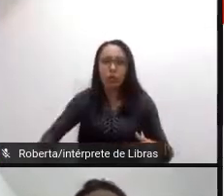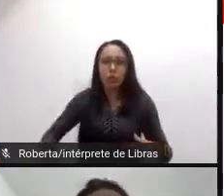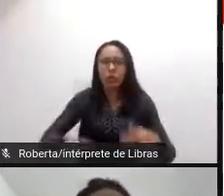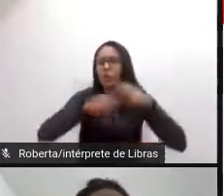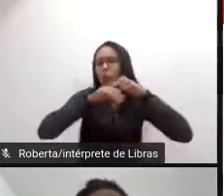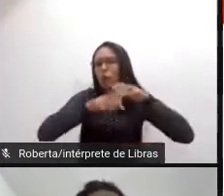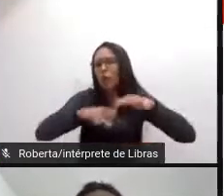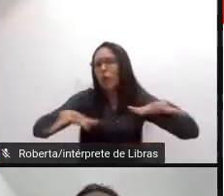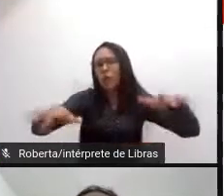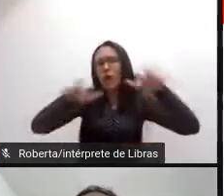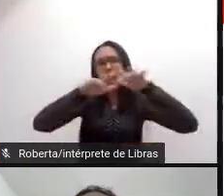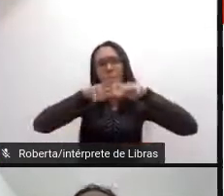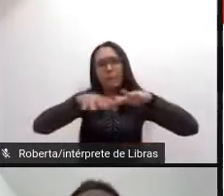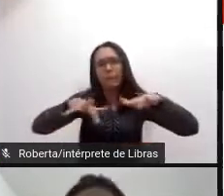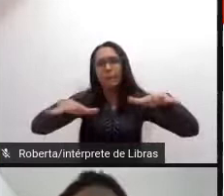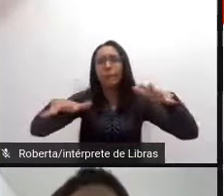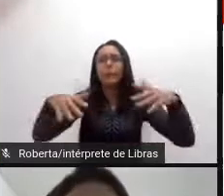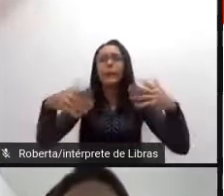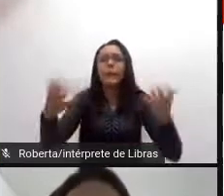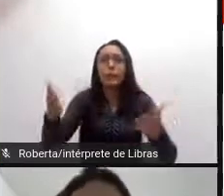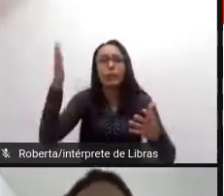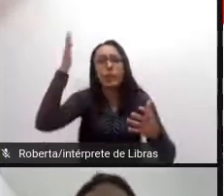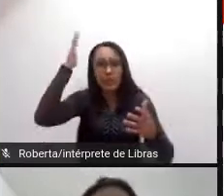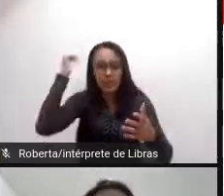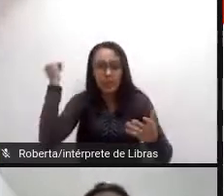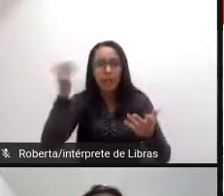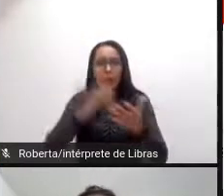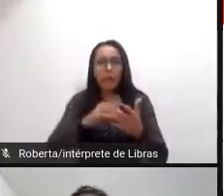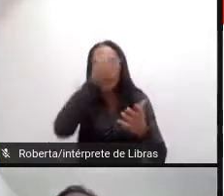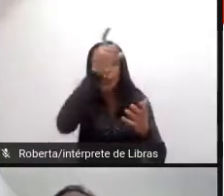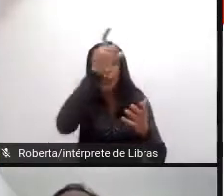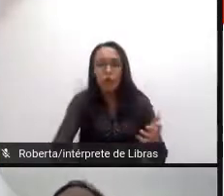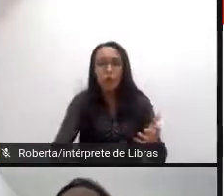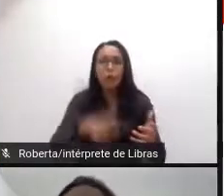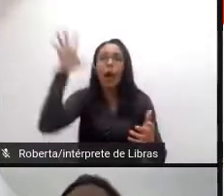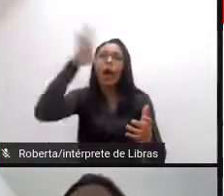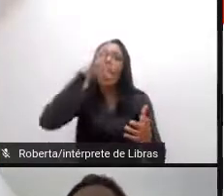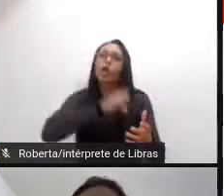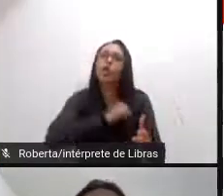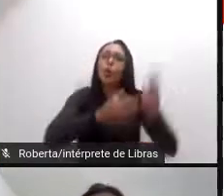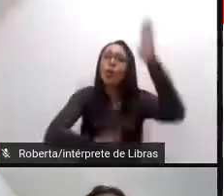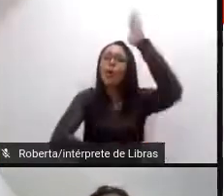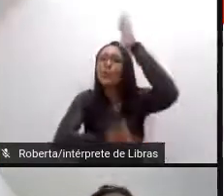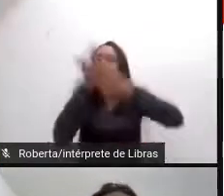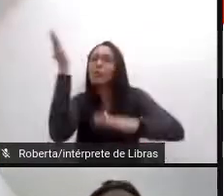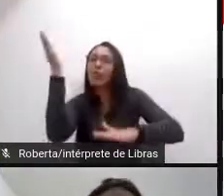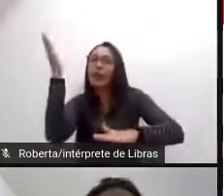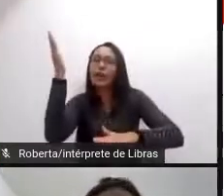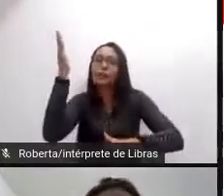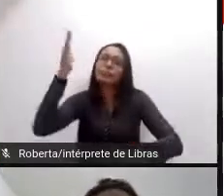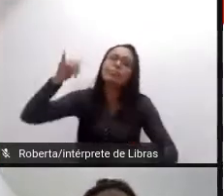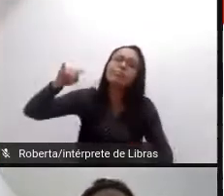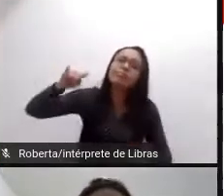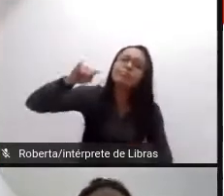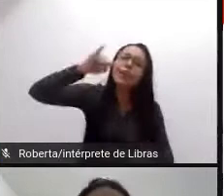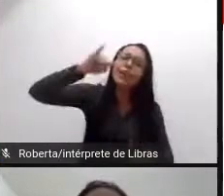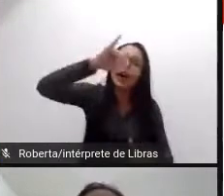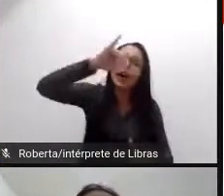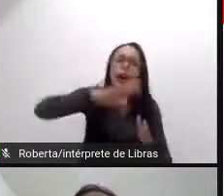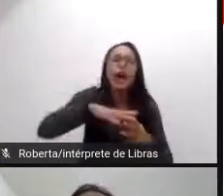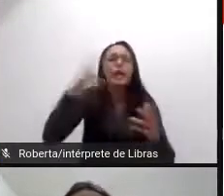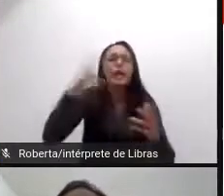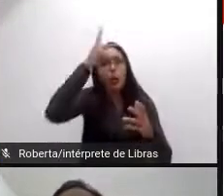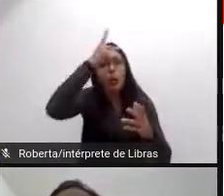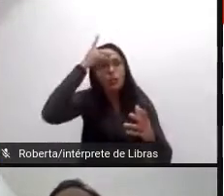vocês sabem que o ser humano, ele adora viajar, adora se deslocar de um local para o outro. Então, pessoas infectadas que estavam em